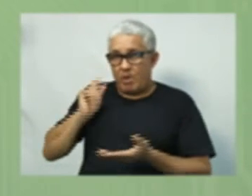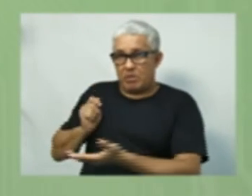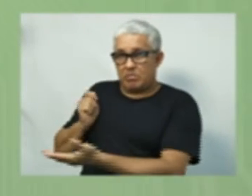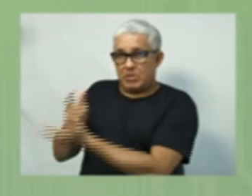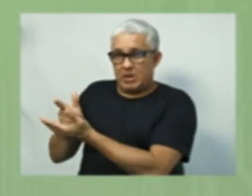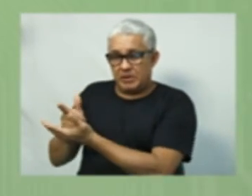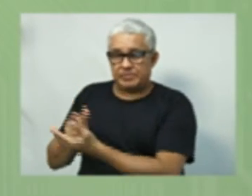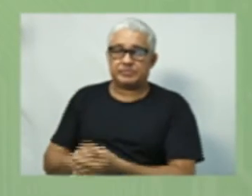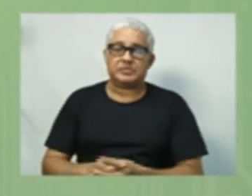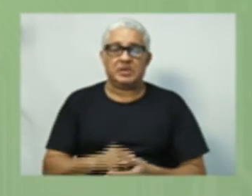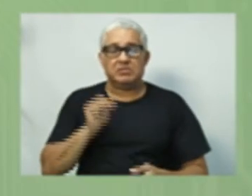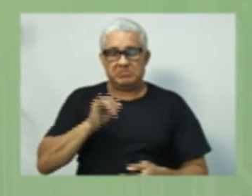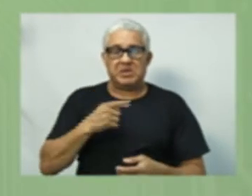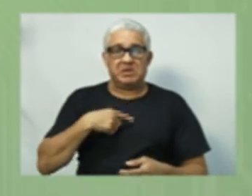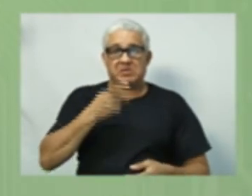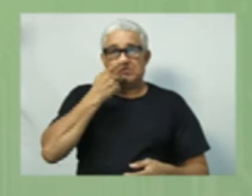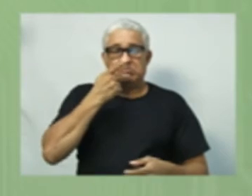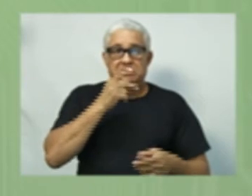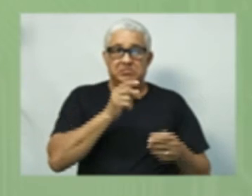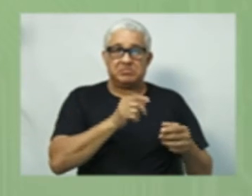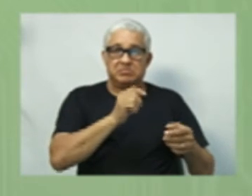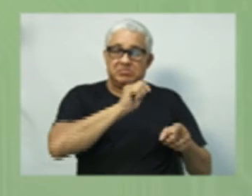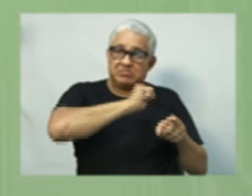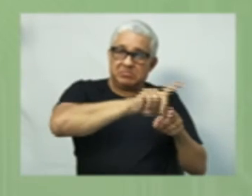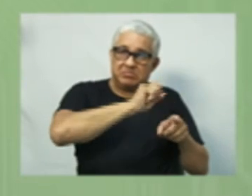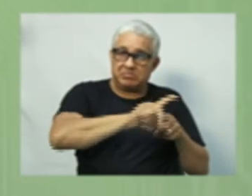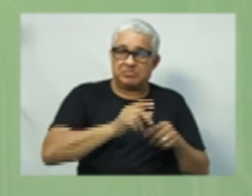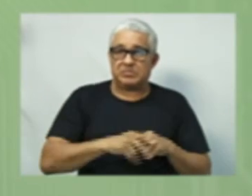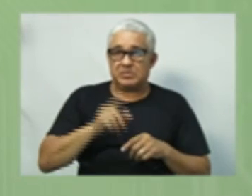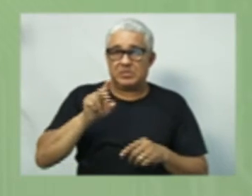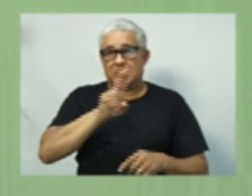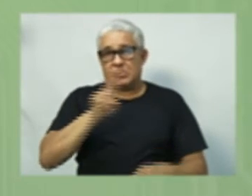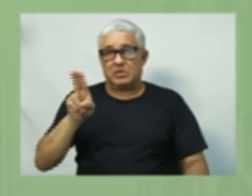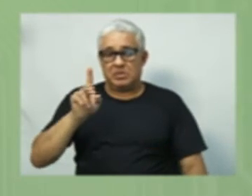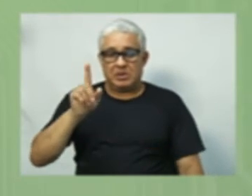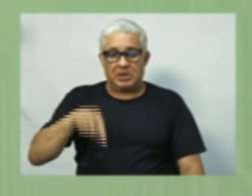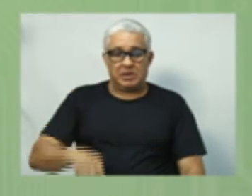alugou alguma coisa que na verdade foi uma venda, isso é uma